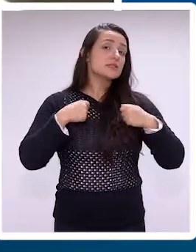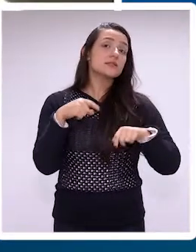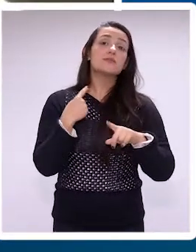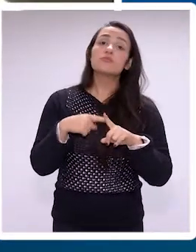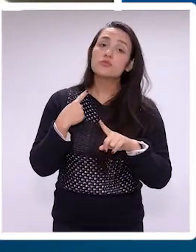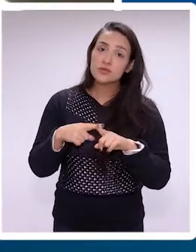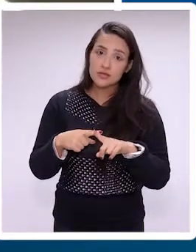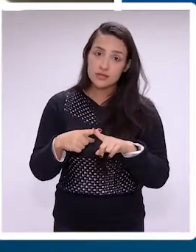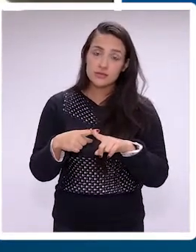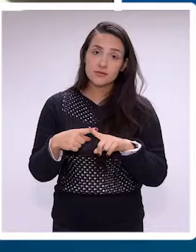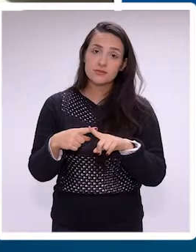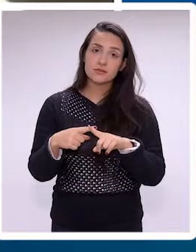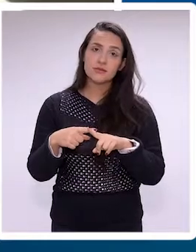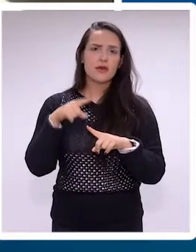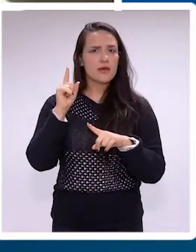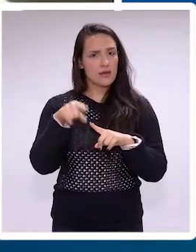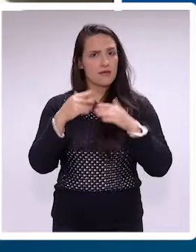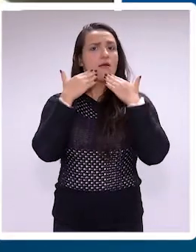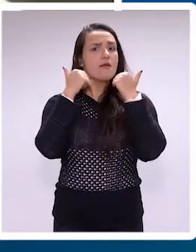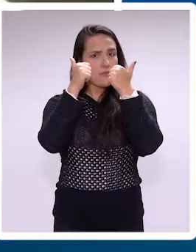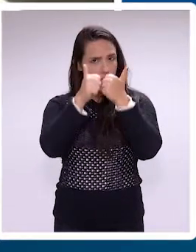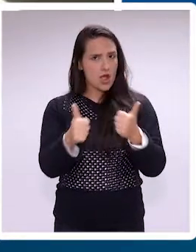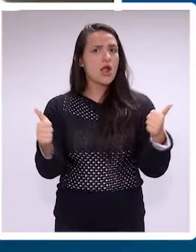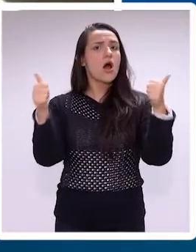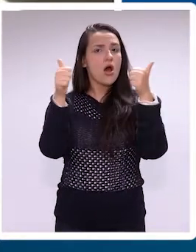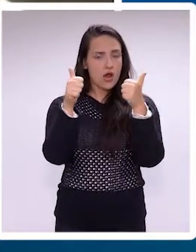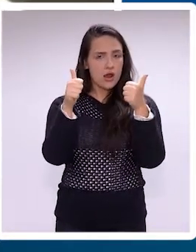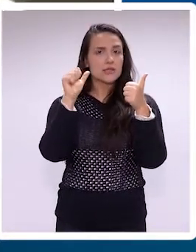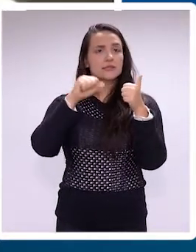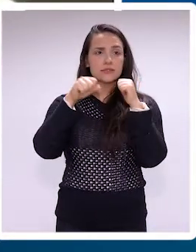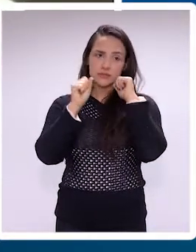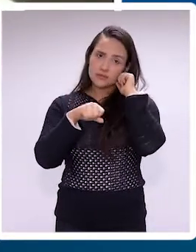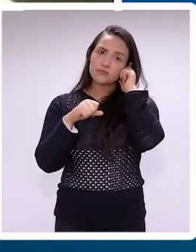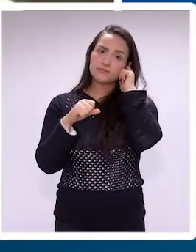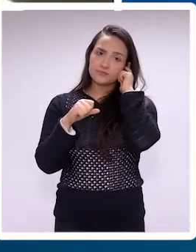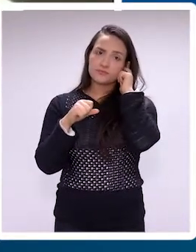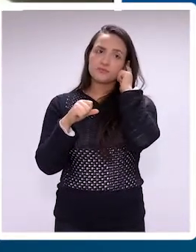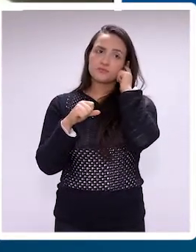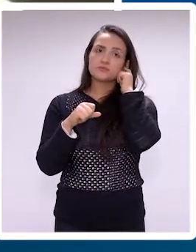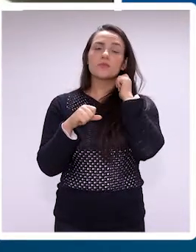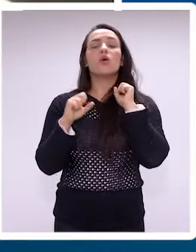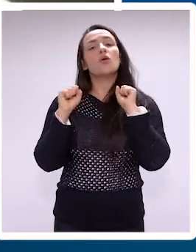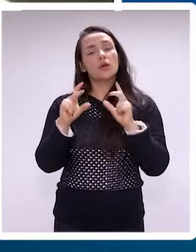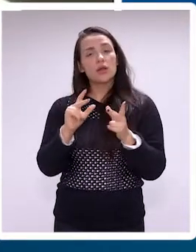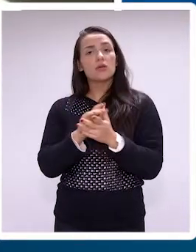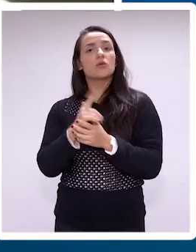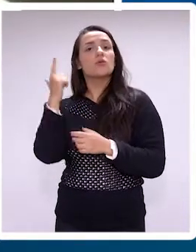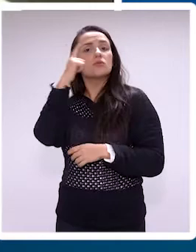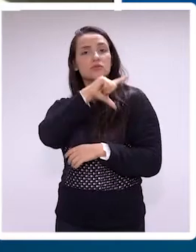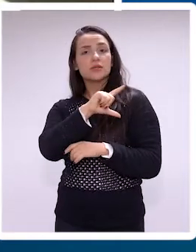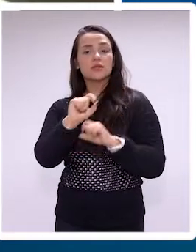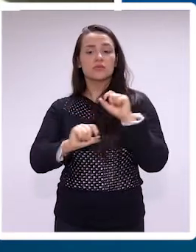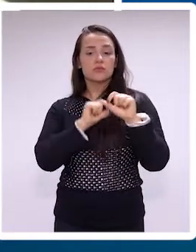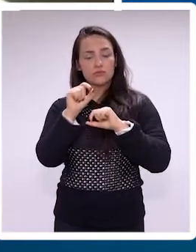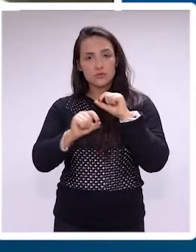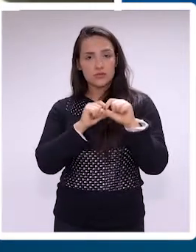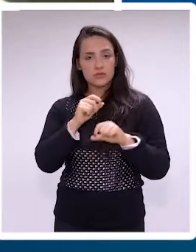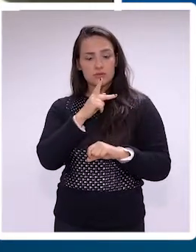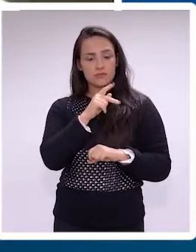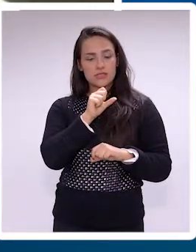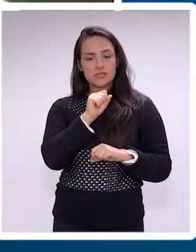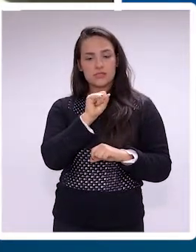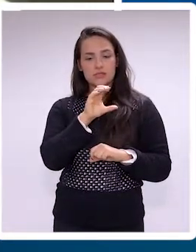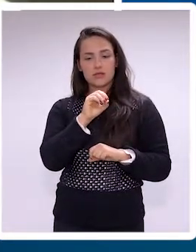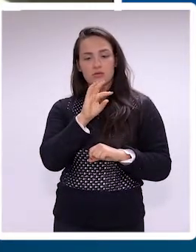e aí sim entrar com o tratamento psicológico, a psicoterapia, que é extremamente